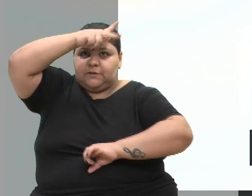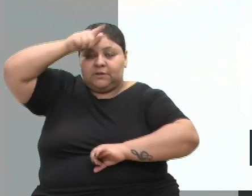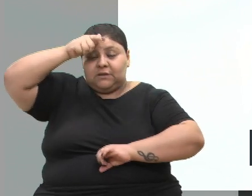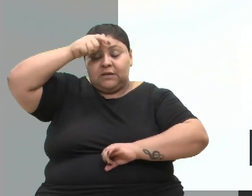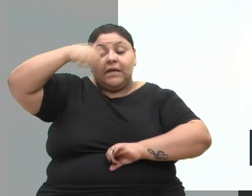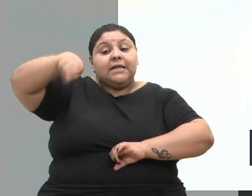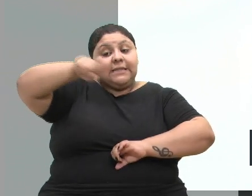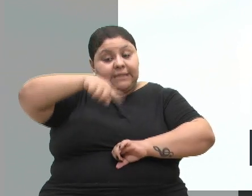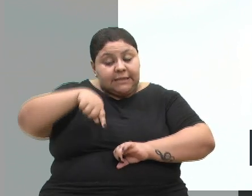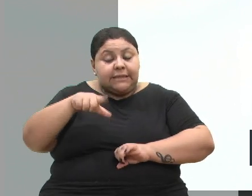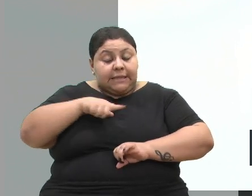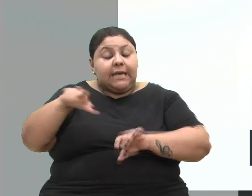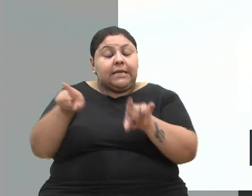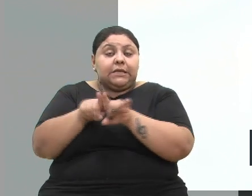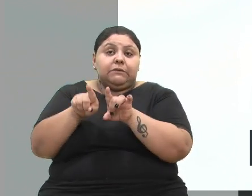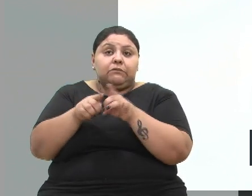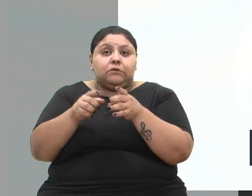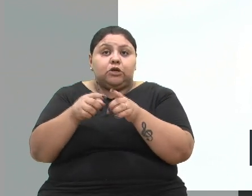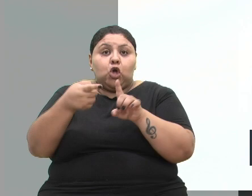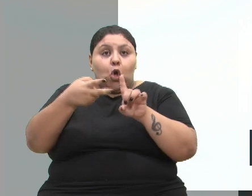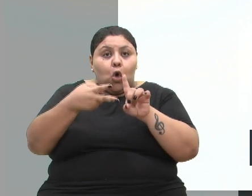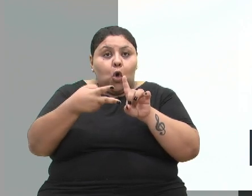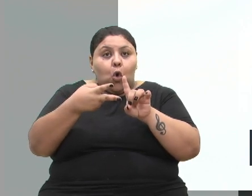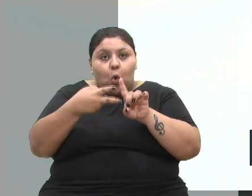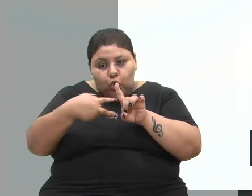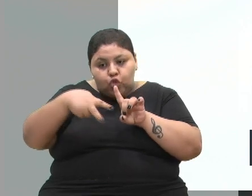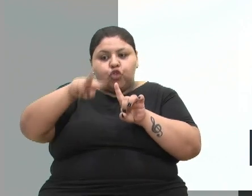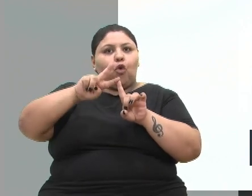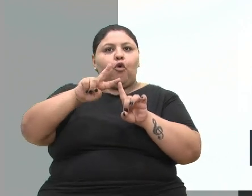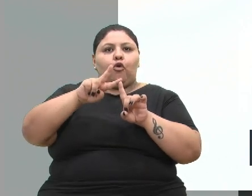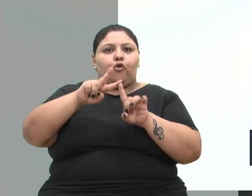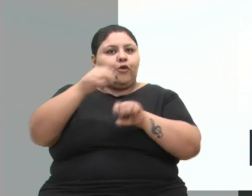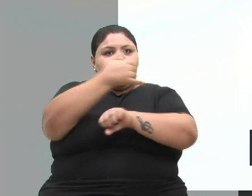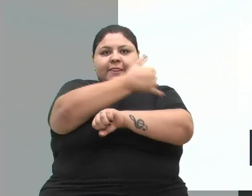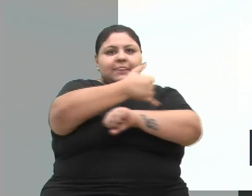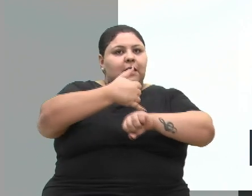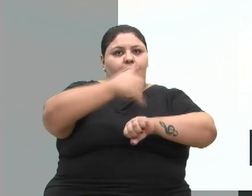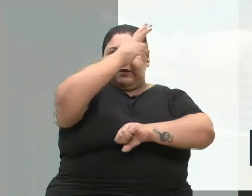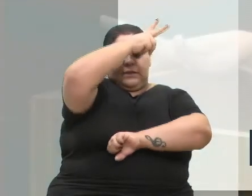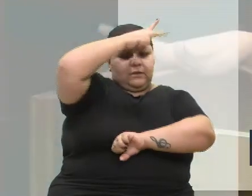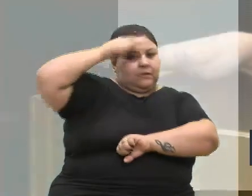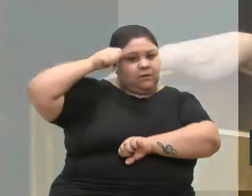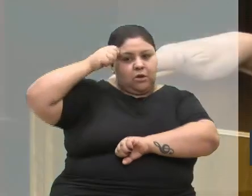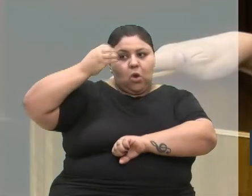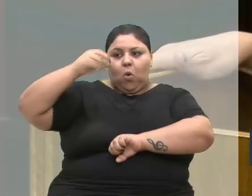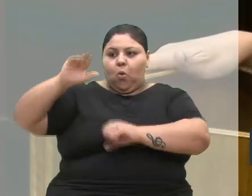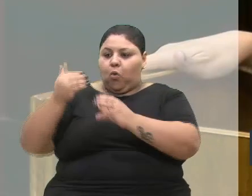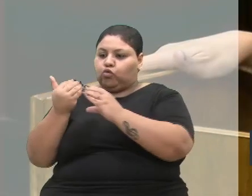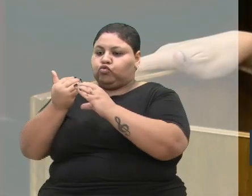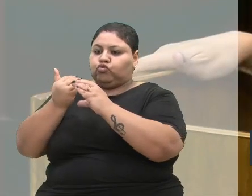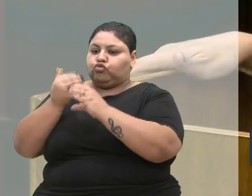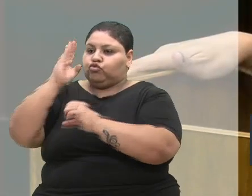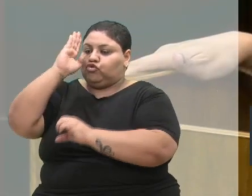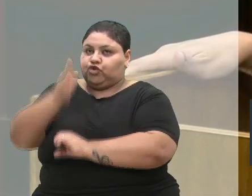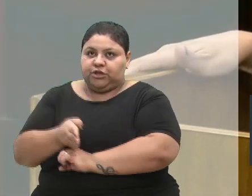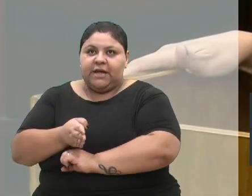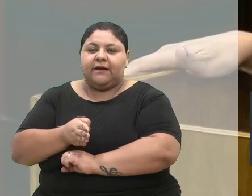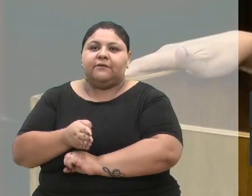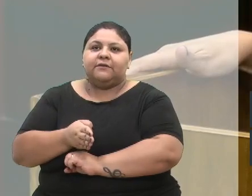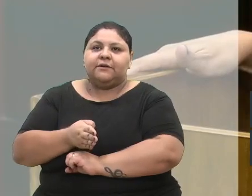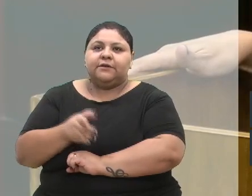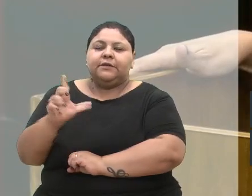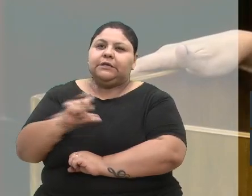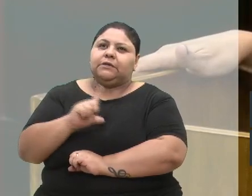gente tem, então, eu diria que o dobro, né, de recursos que não passarão pela prefeitura ou que vão direto. Então, desses recursos, a